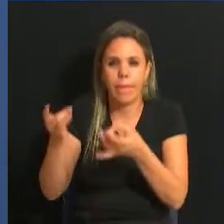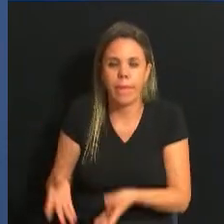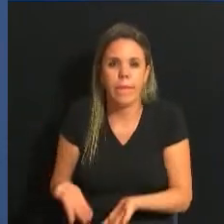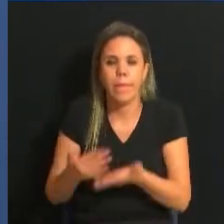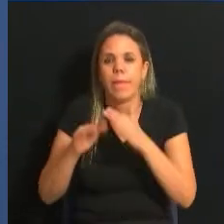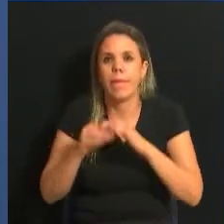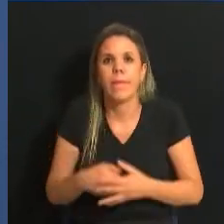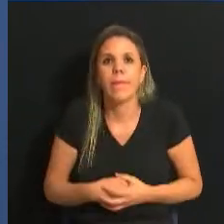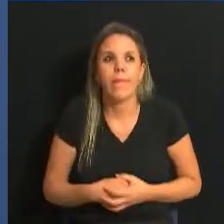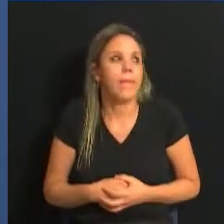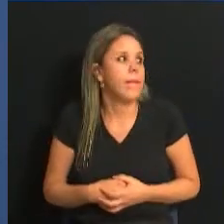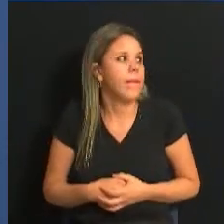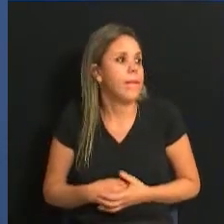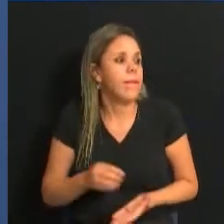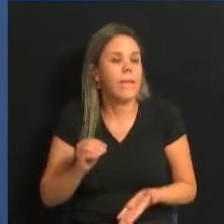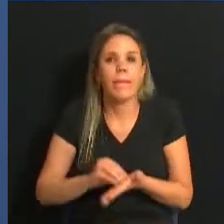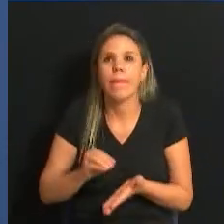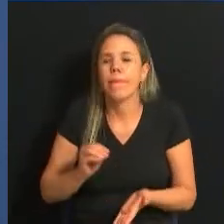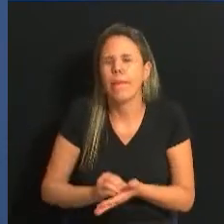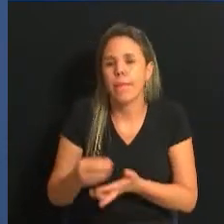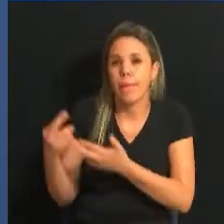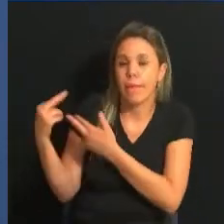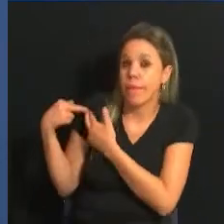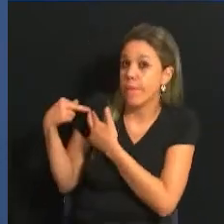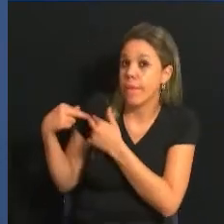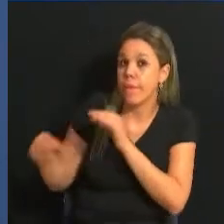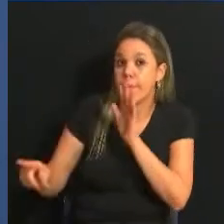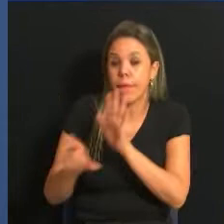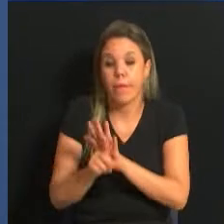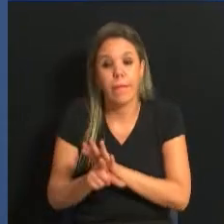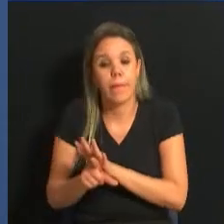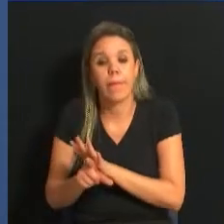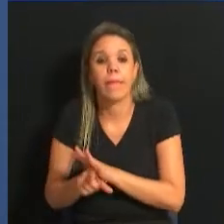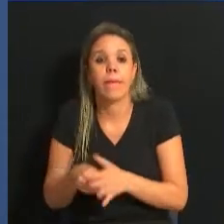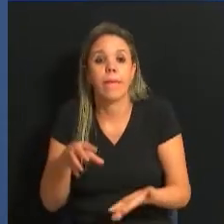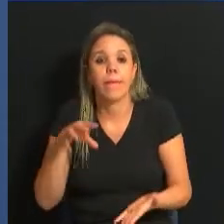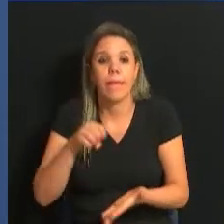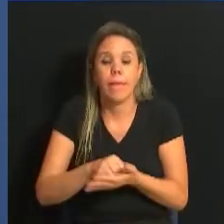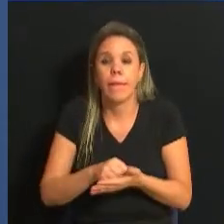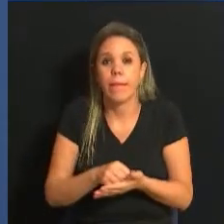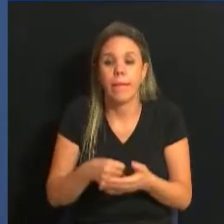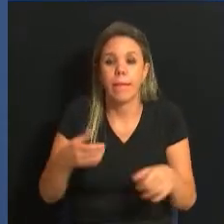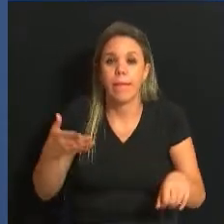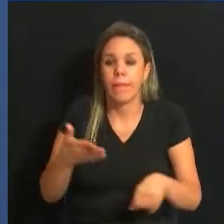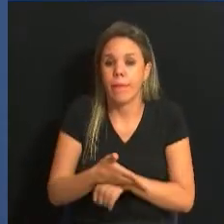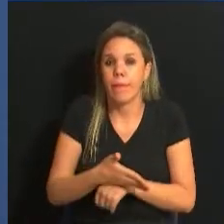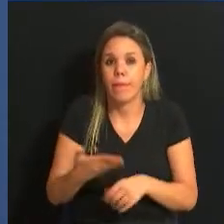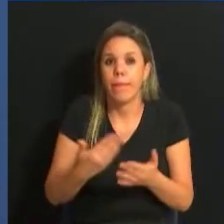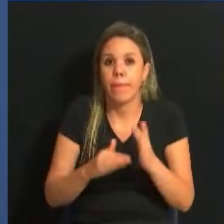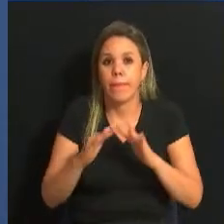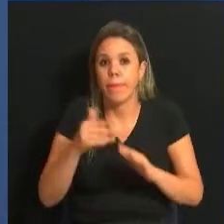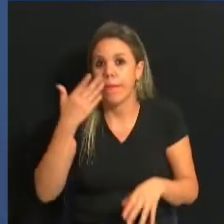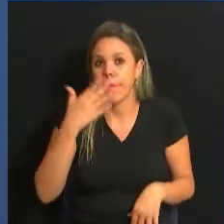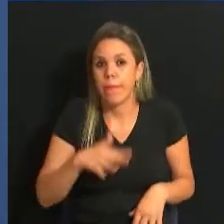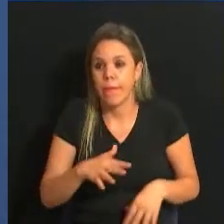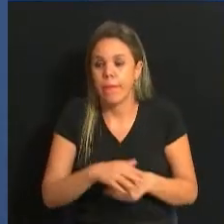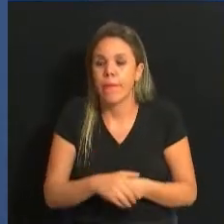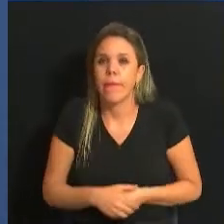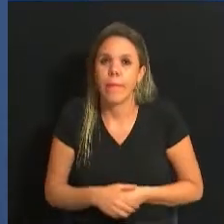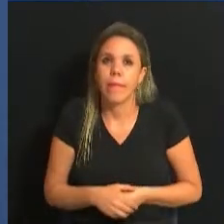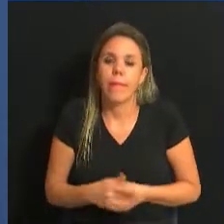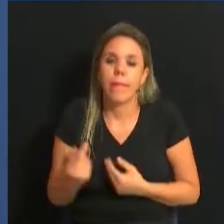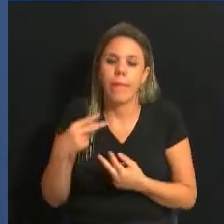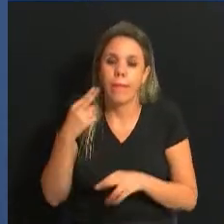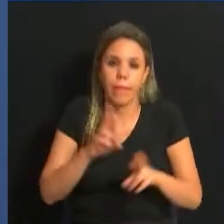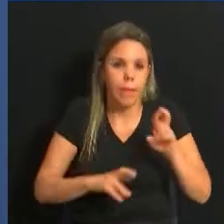escolar pela ausência do responsável legal pela matrícula e a frequência escolar das crianças, bem como